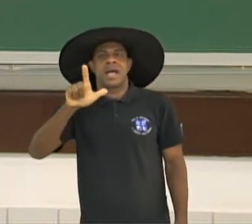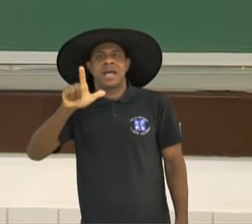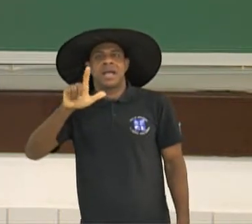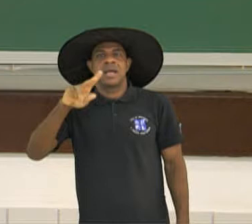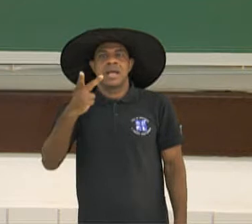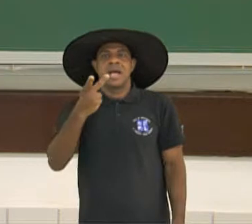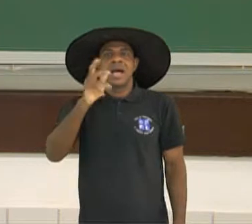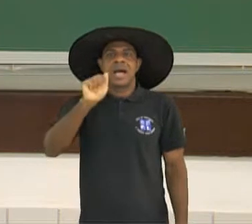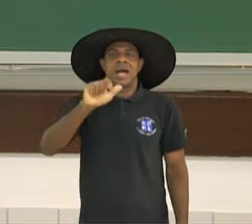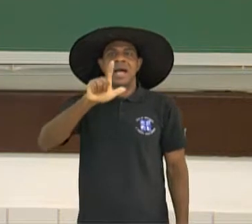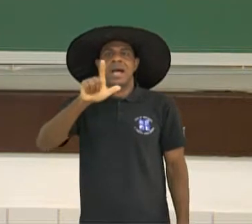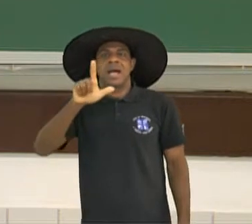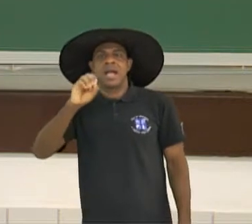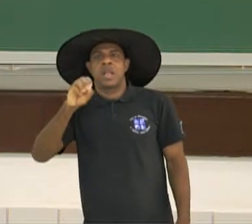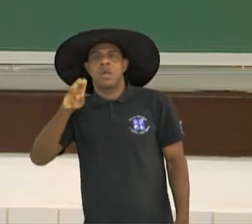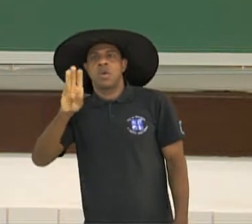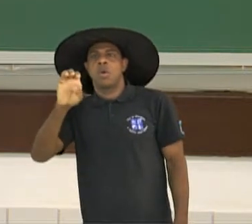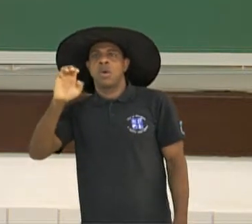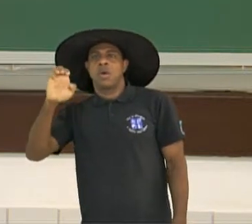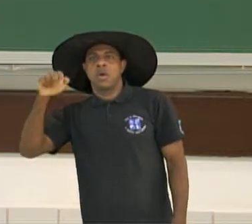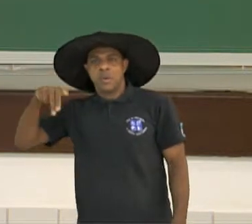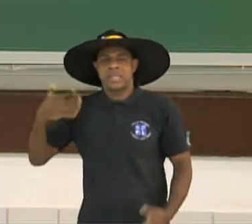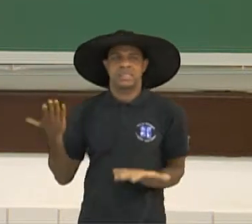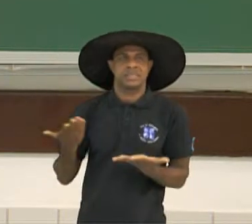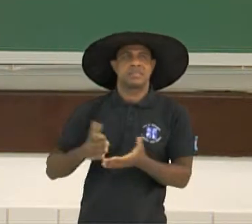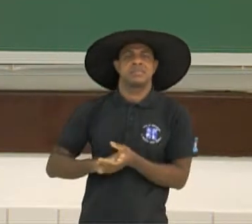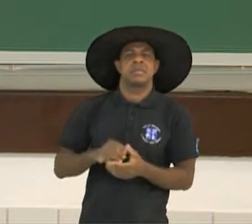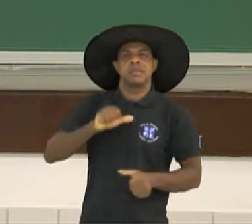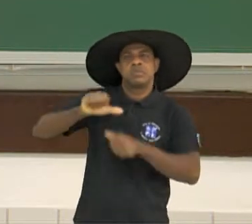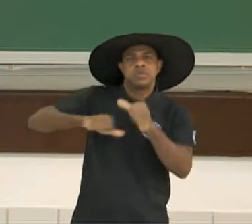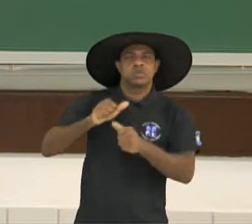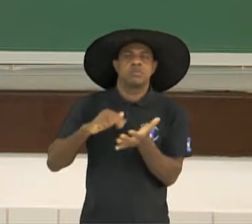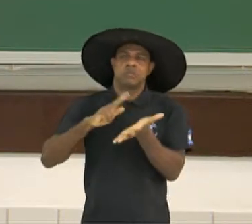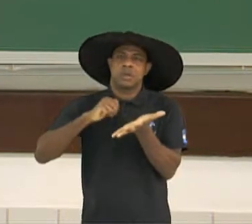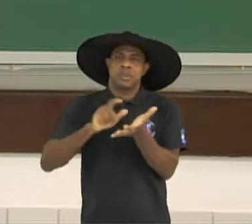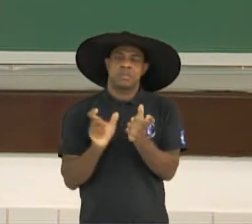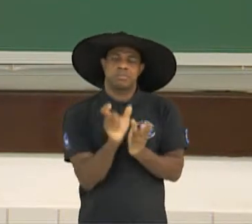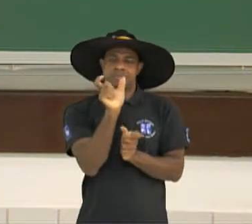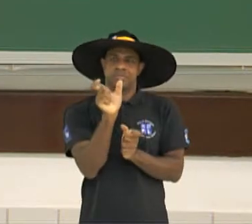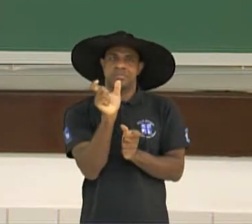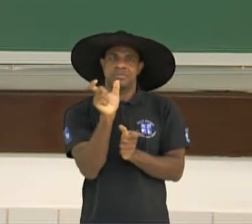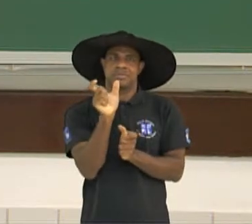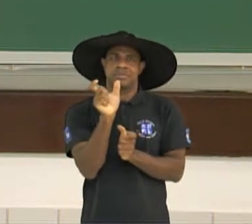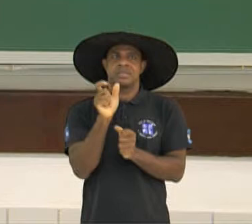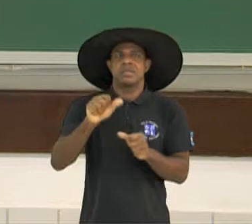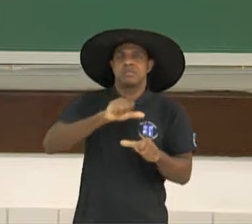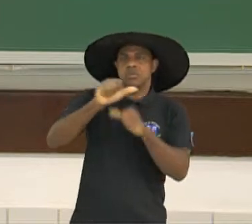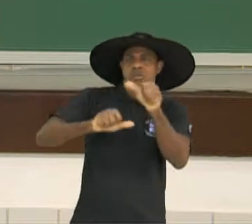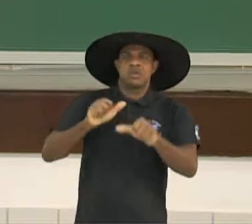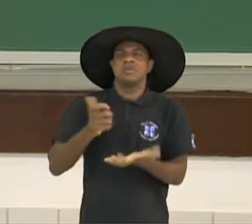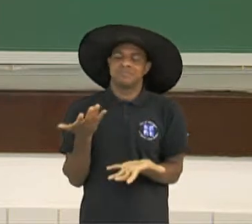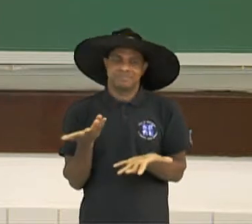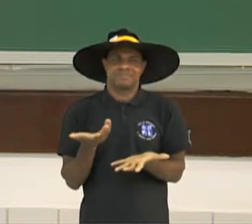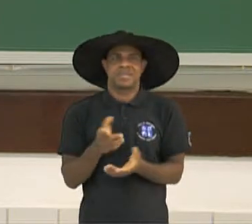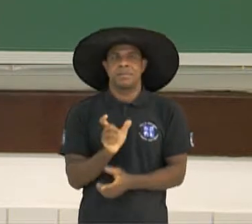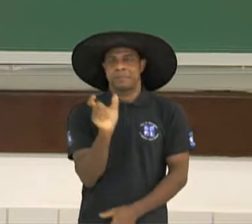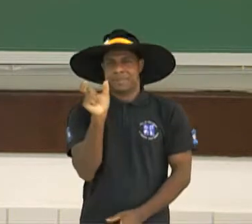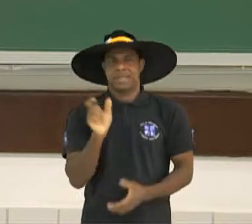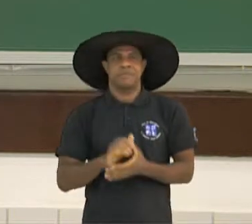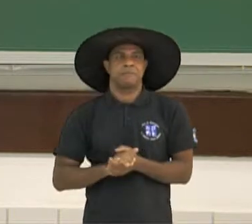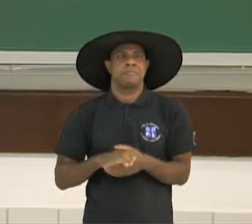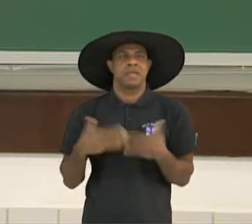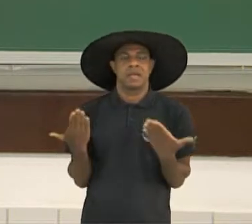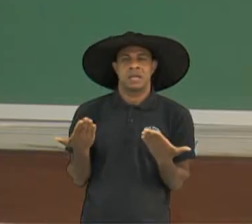de todos, que consequentemente, com a mudança do vocabulário, acabou se tornando a palavra Halloween. Com base nesse